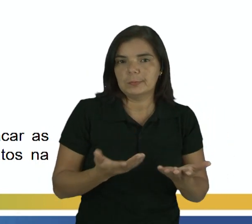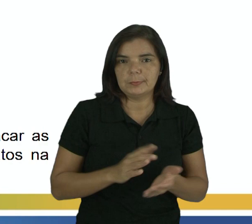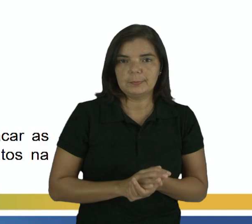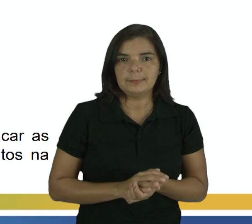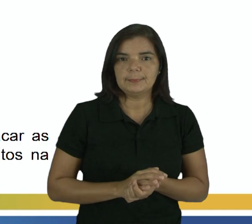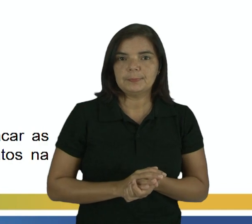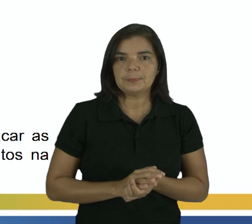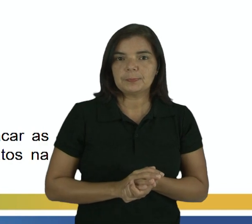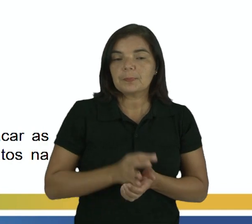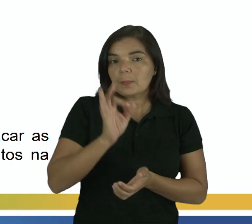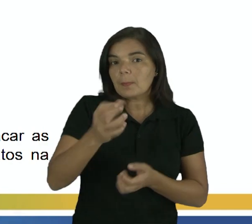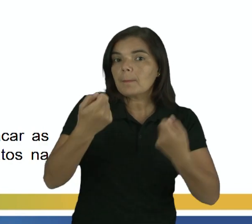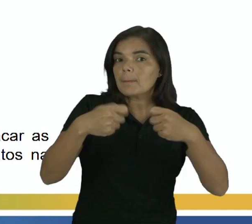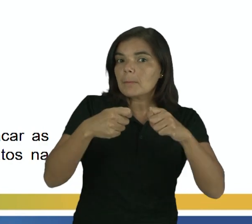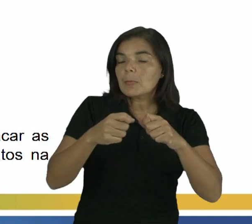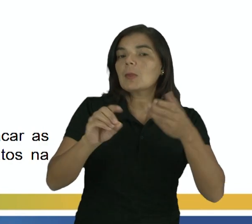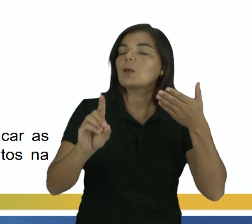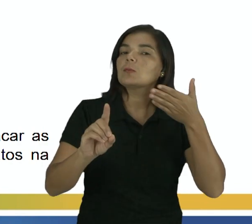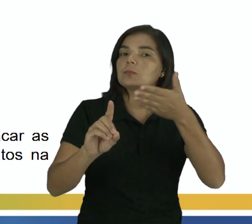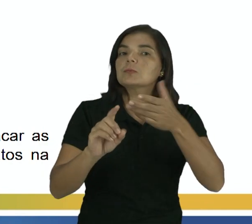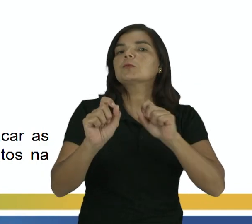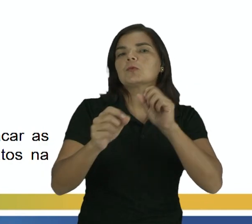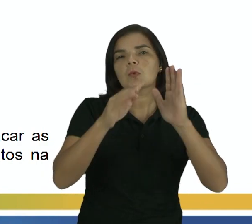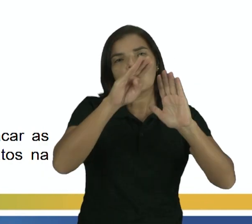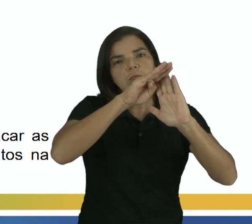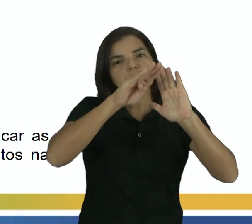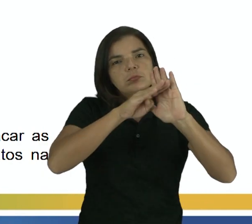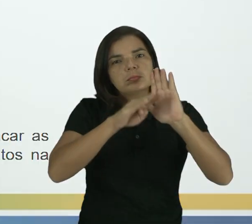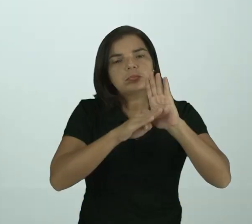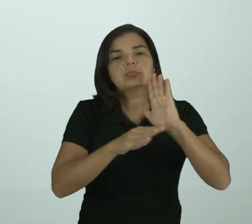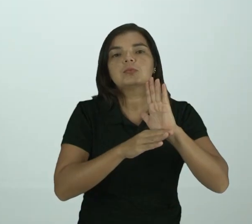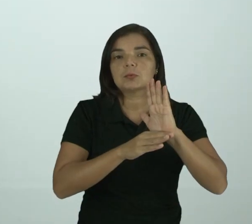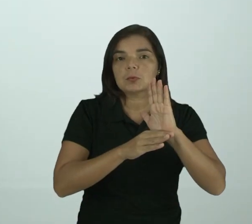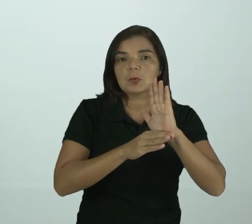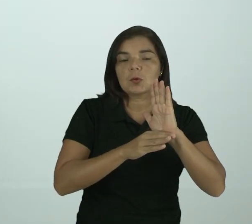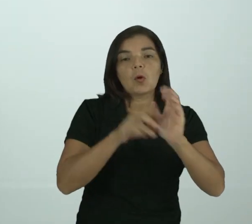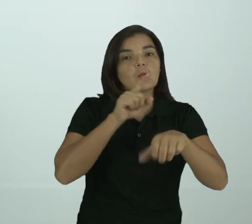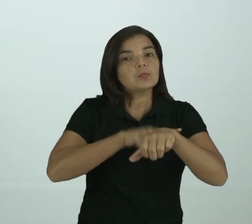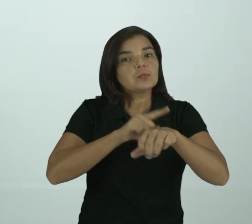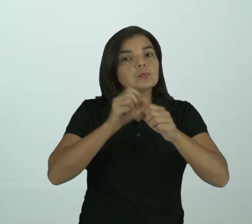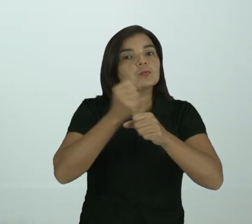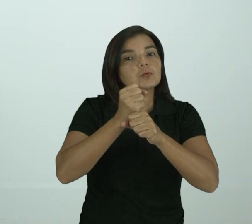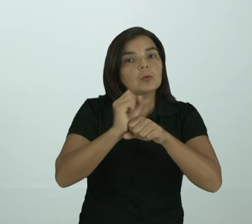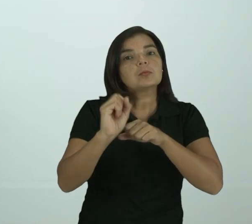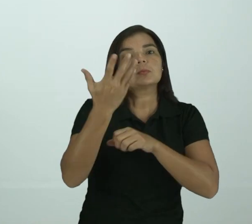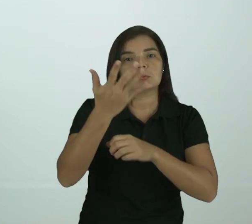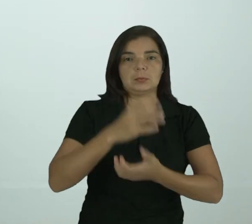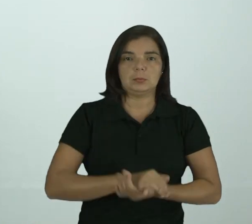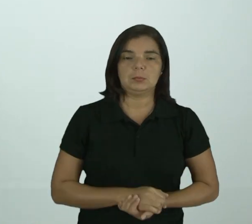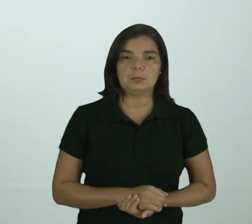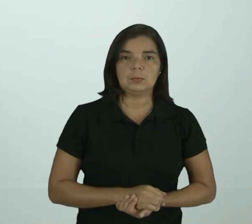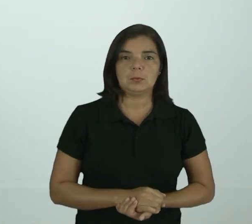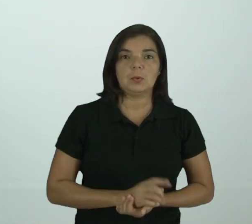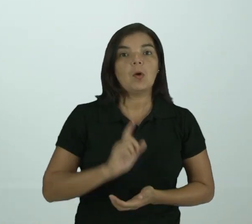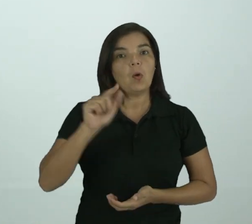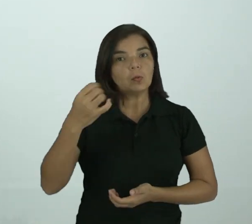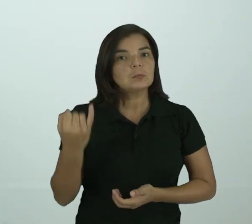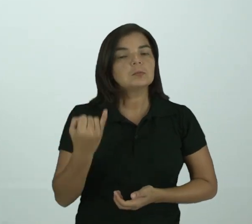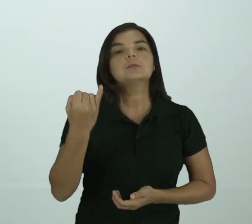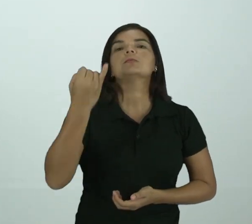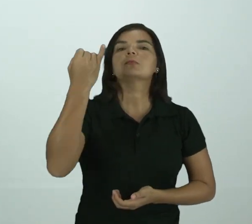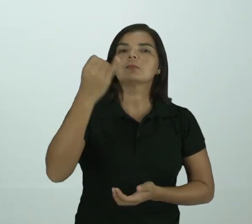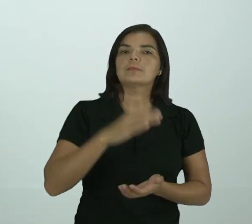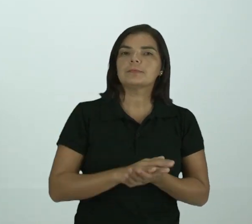certo? Você precisa abordar uma ordem cronológica, os fatos na ordem como aconteceram. Outro ponto